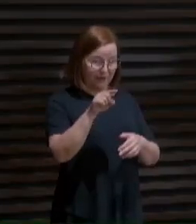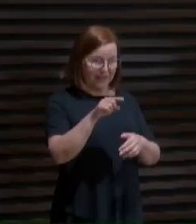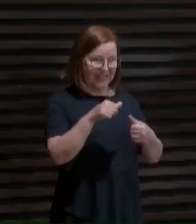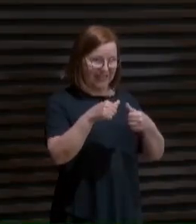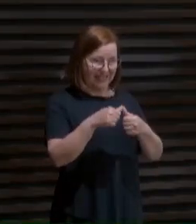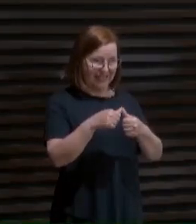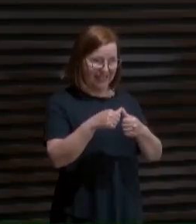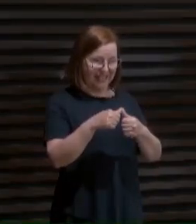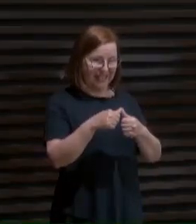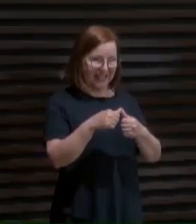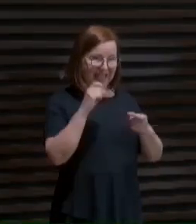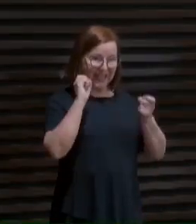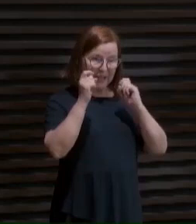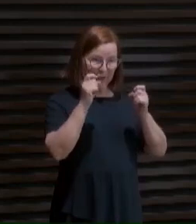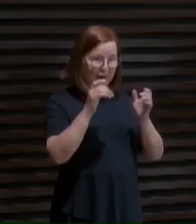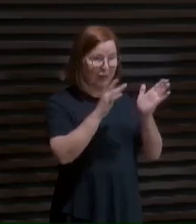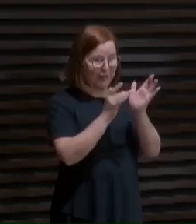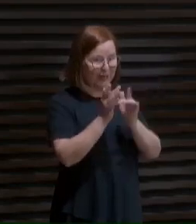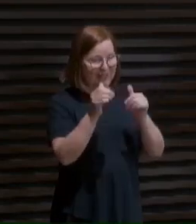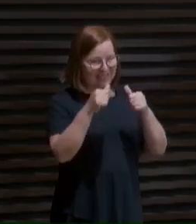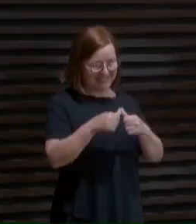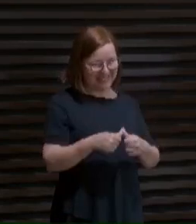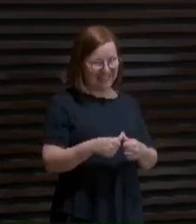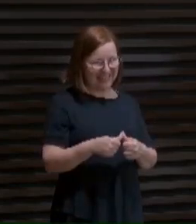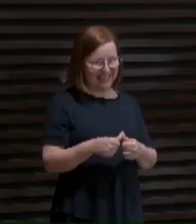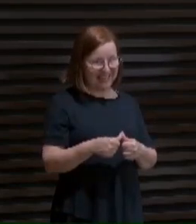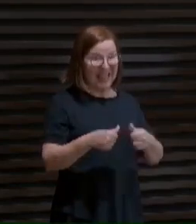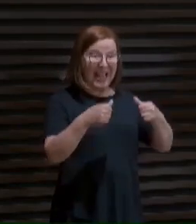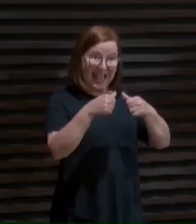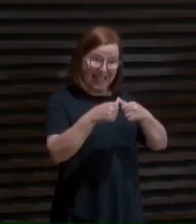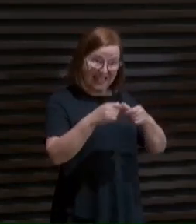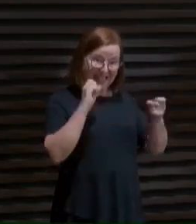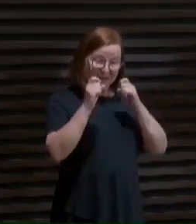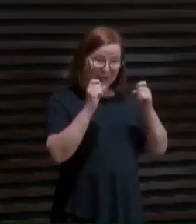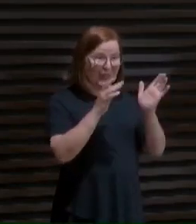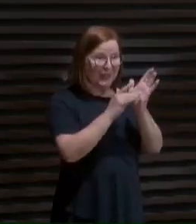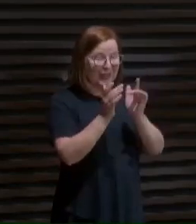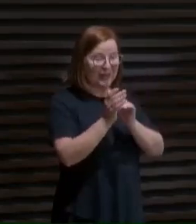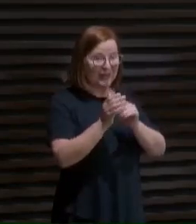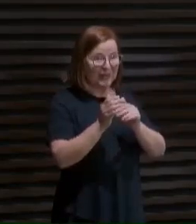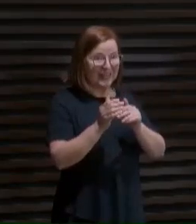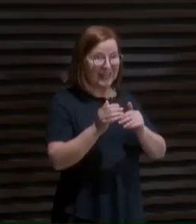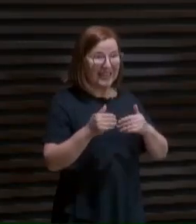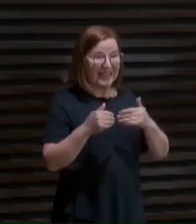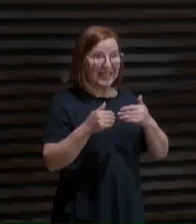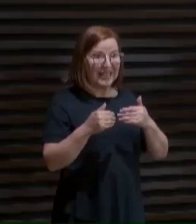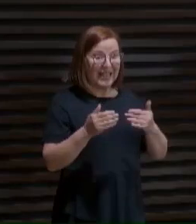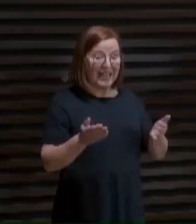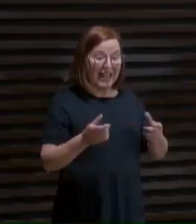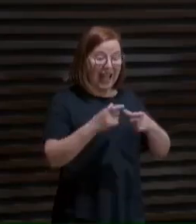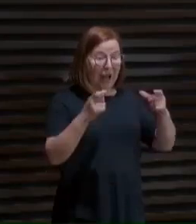na reunião que Jesus vai alimentar a nossa fé. Na reunião onde Ele